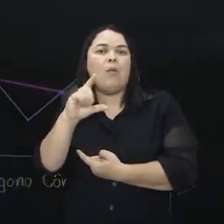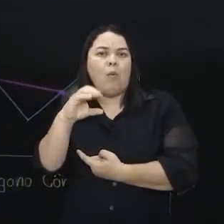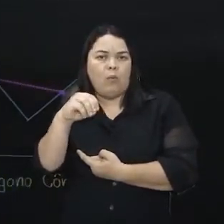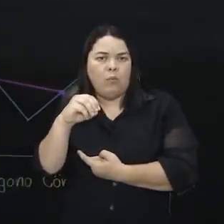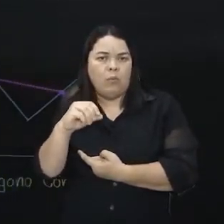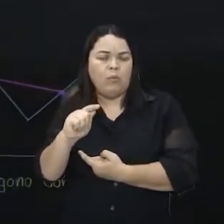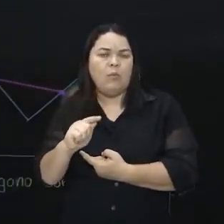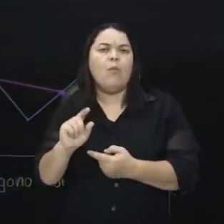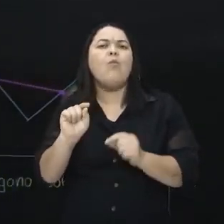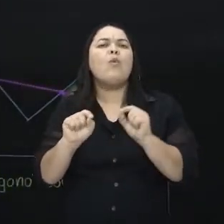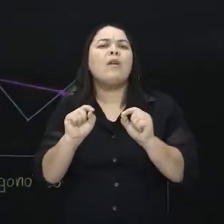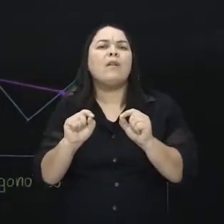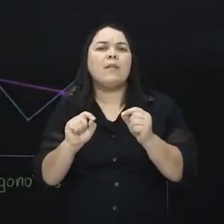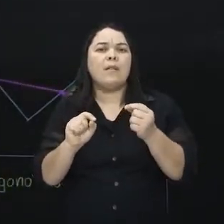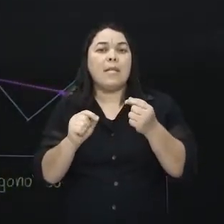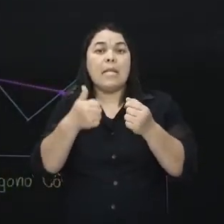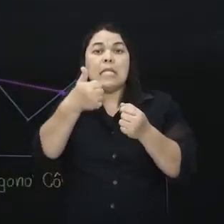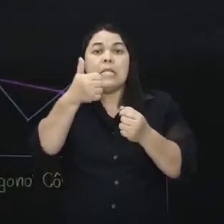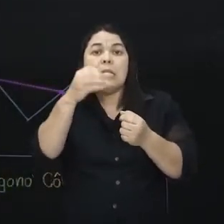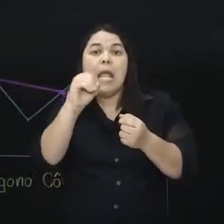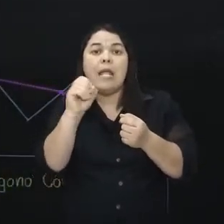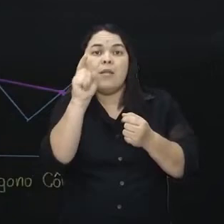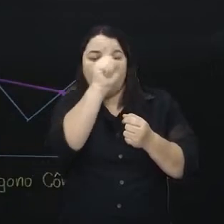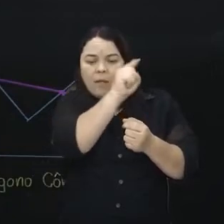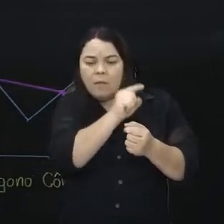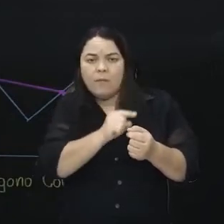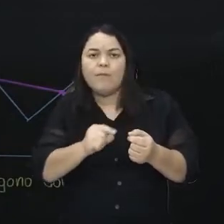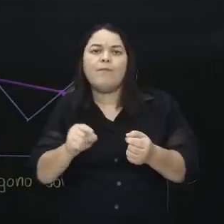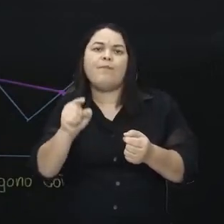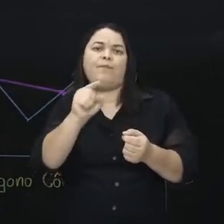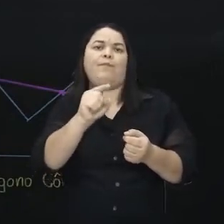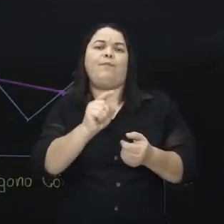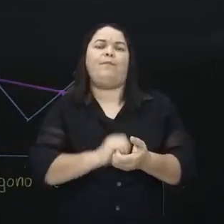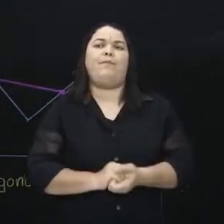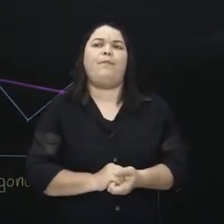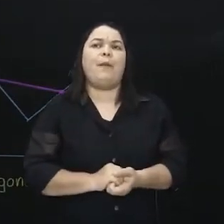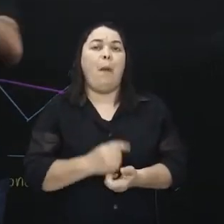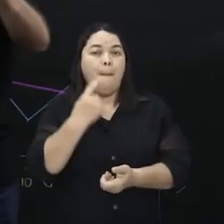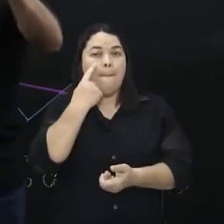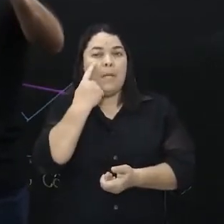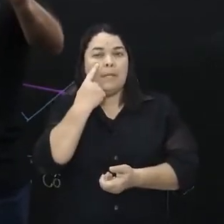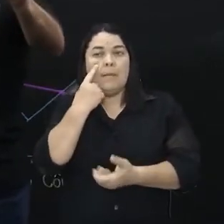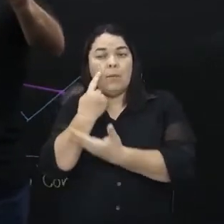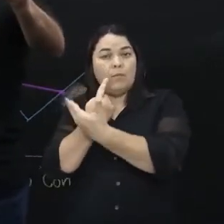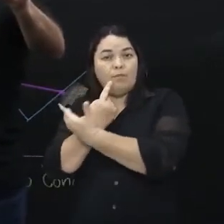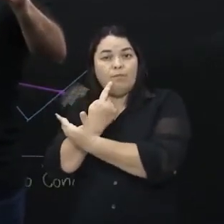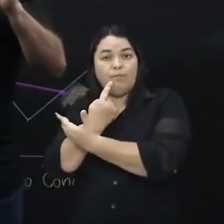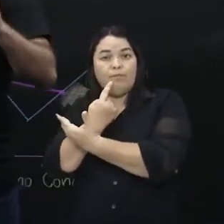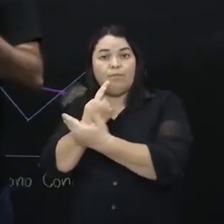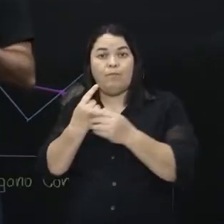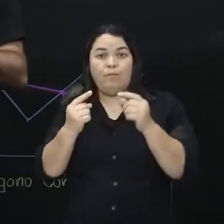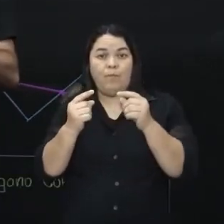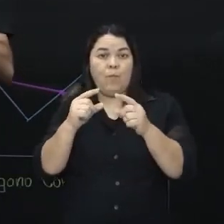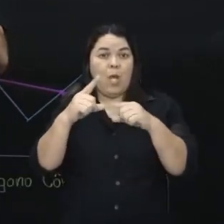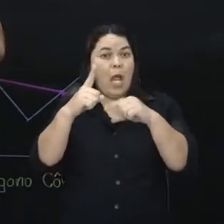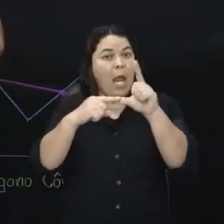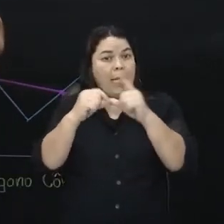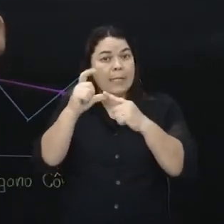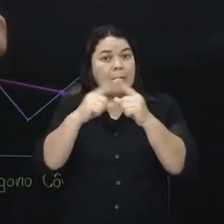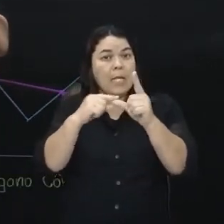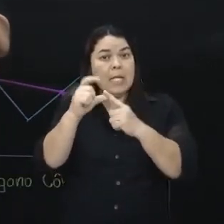inclusive, né? Só que, independente disso, reparem que, pelo fato de ela ter 5 pontas,